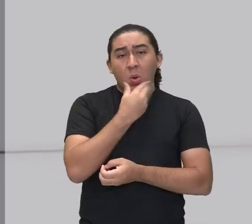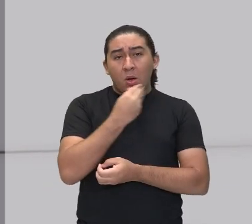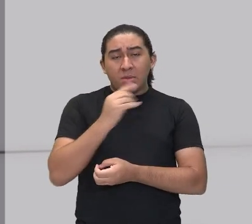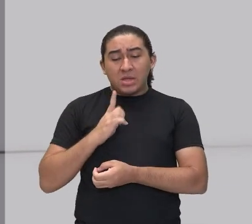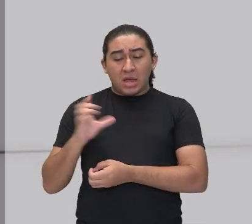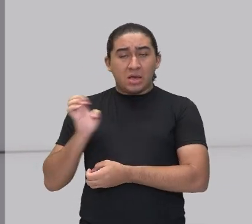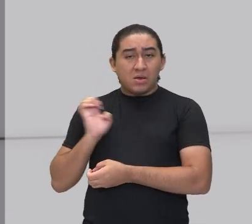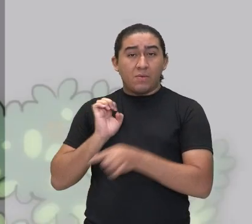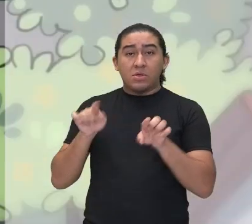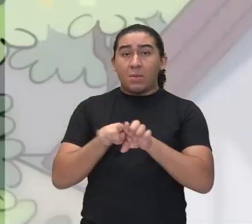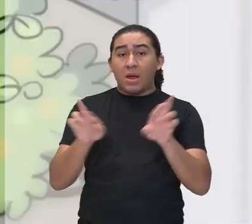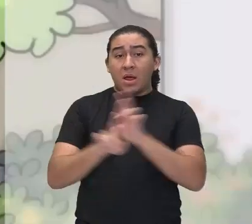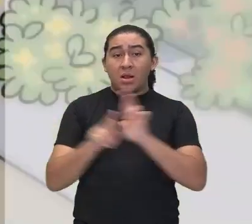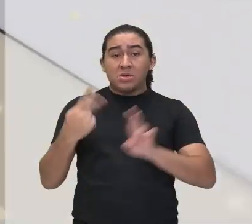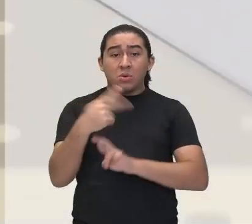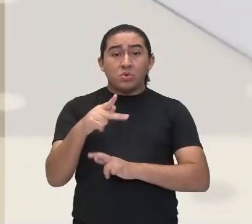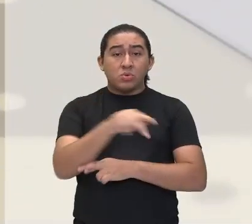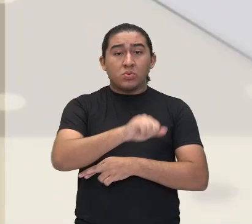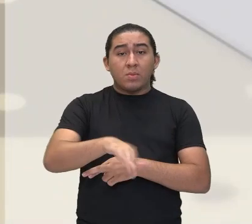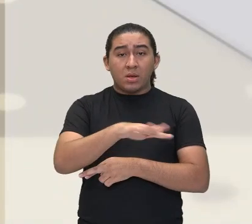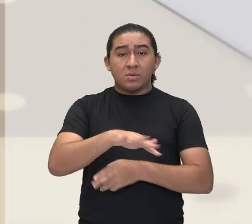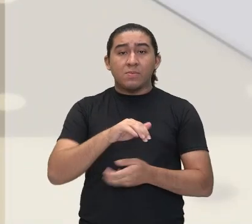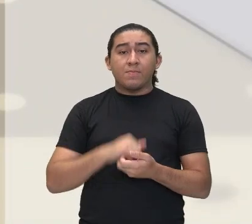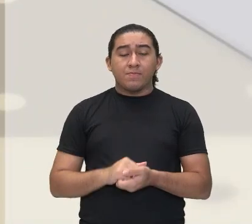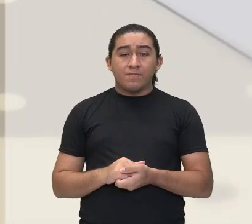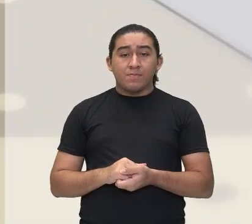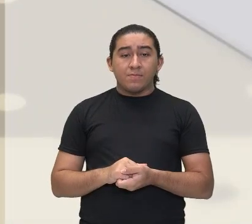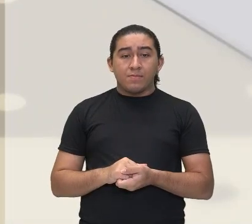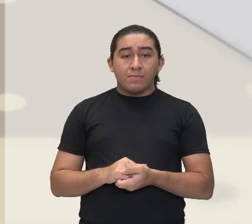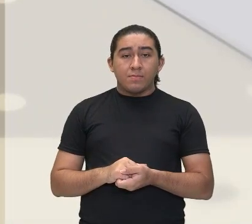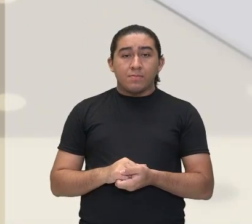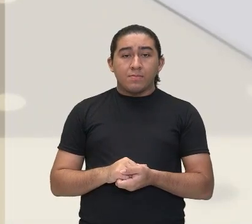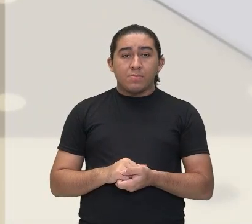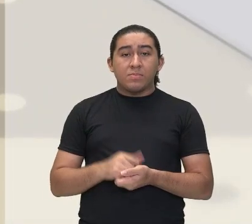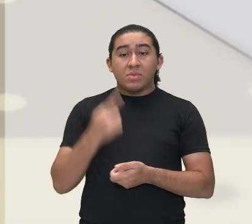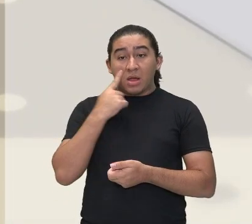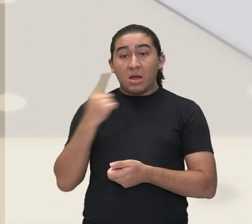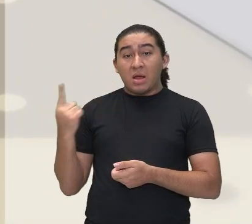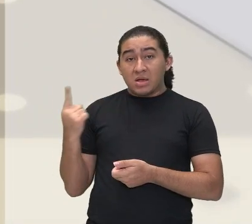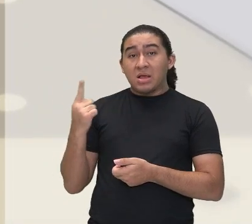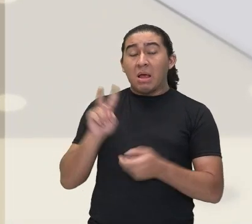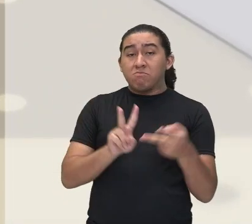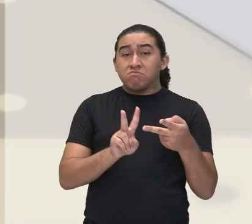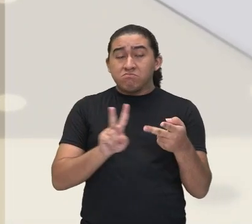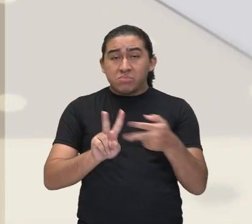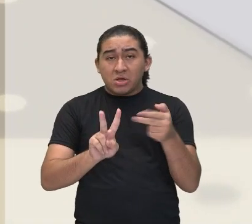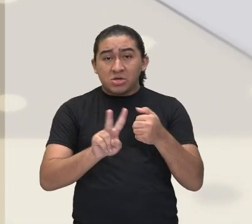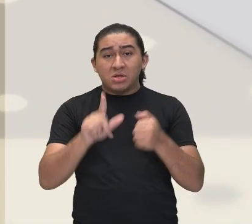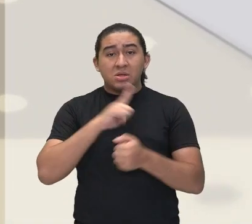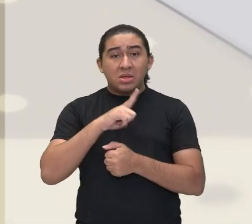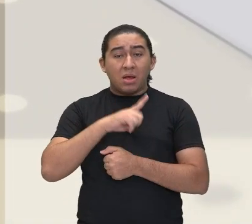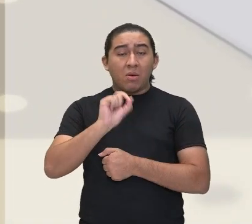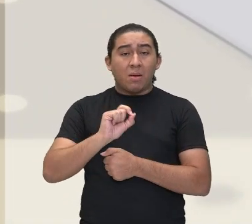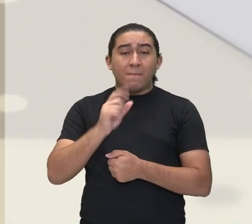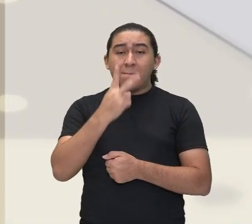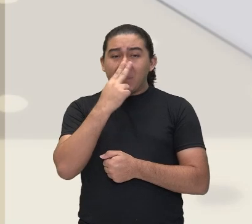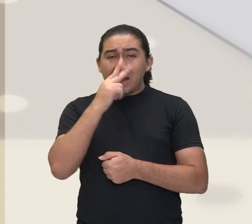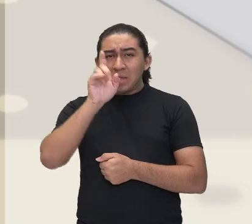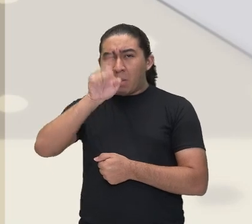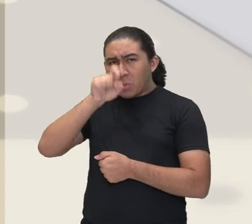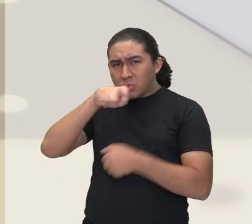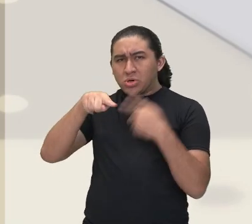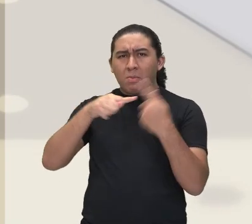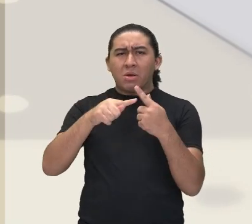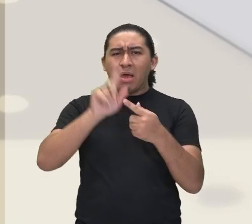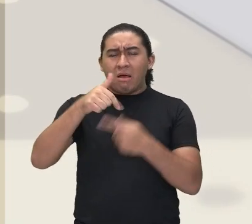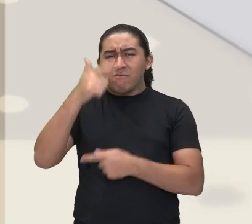sua relação com Bertoleza. Paula era uma cabocla velha, conhecida como bruxa, em parte porque era